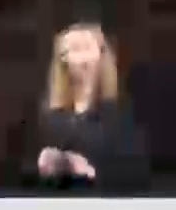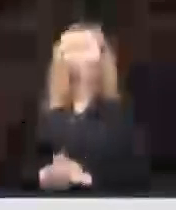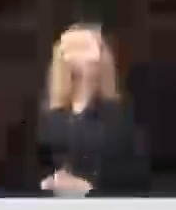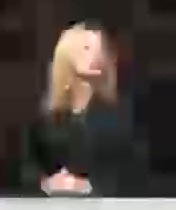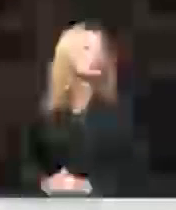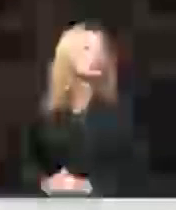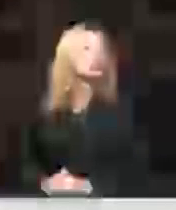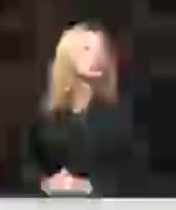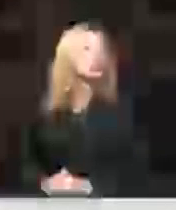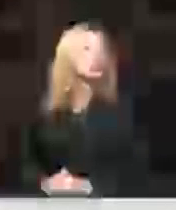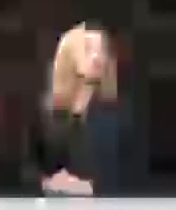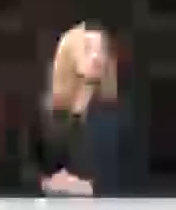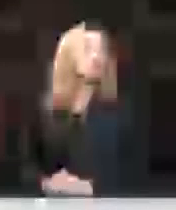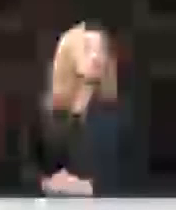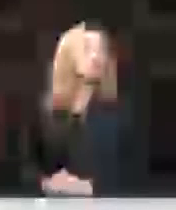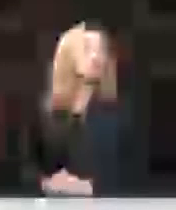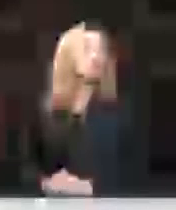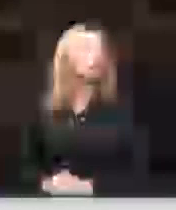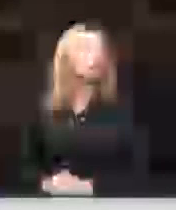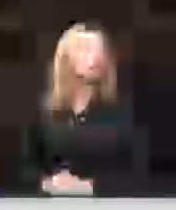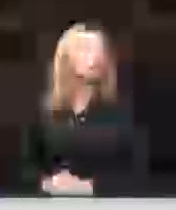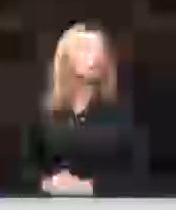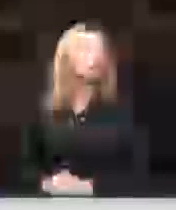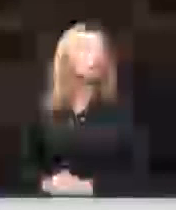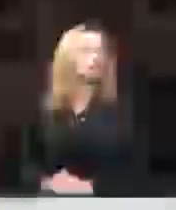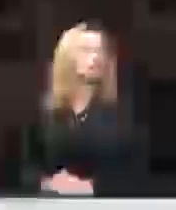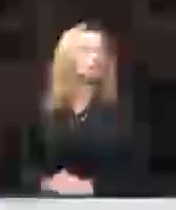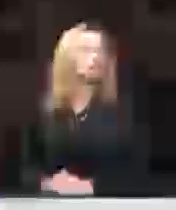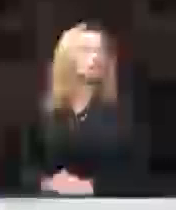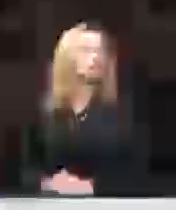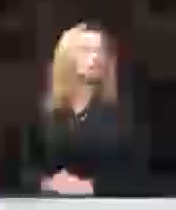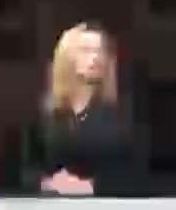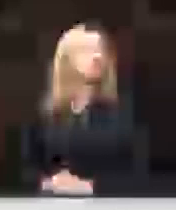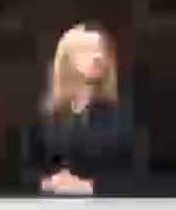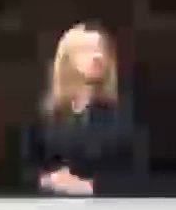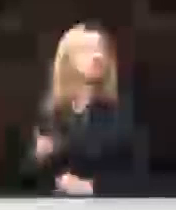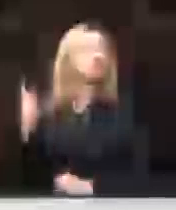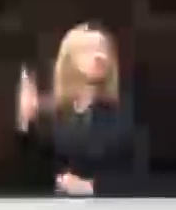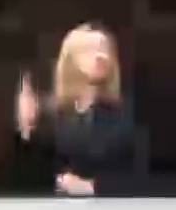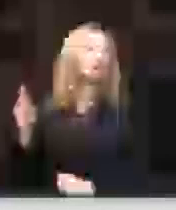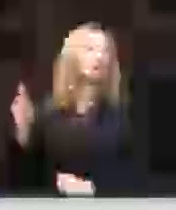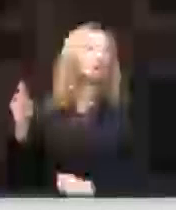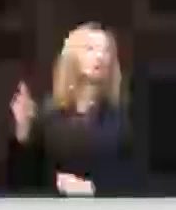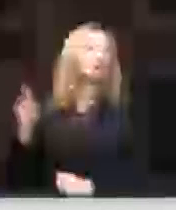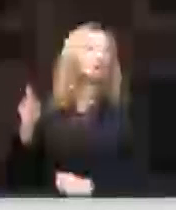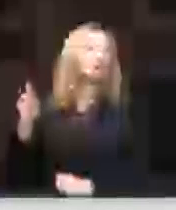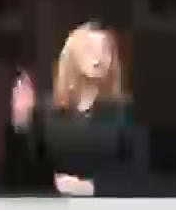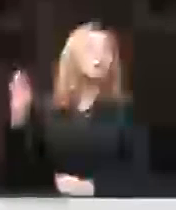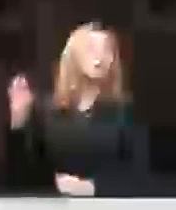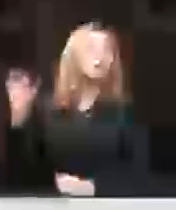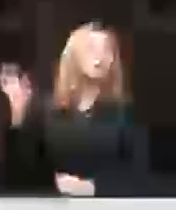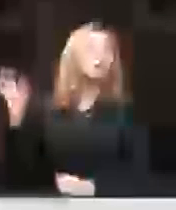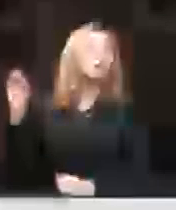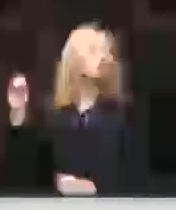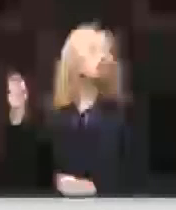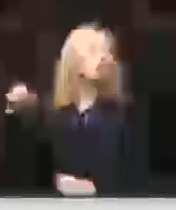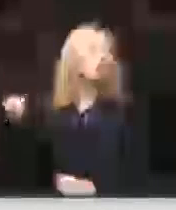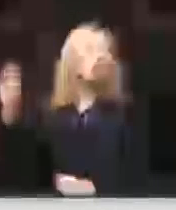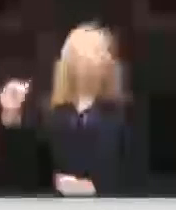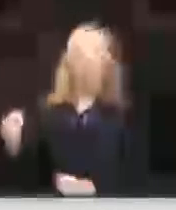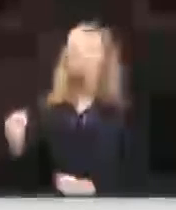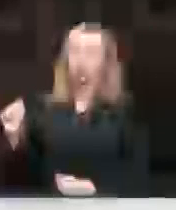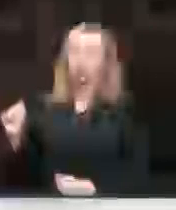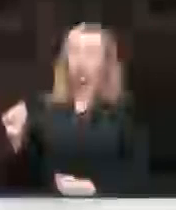que falam como reforma inadiável para reduzir o déficit público: